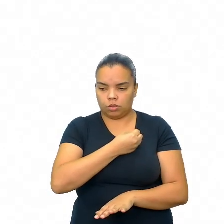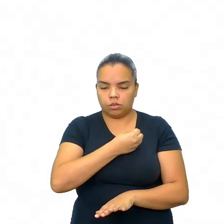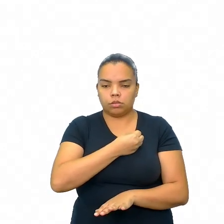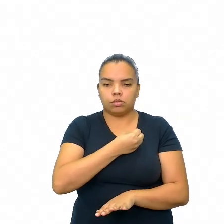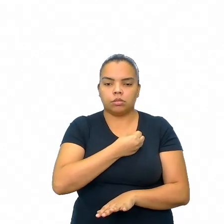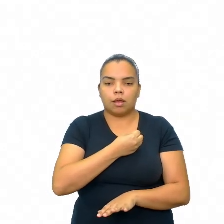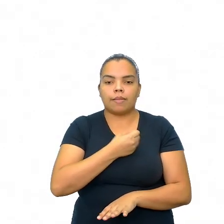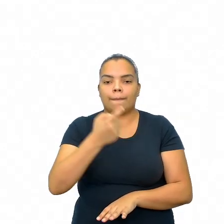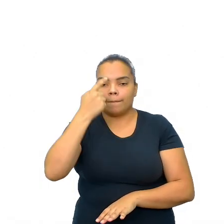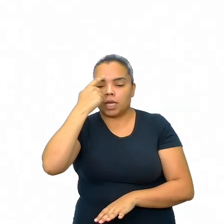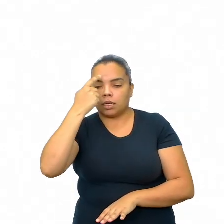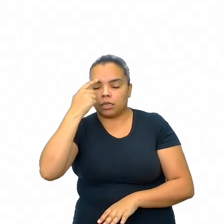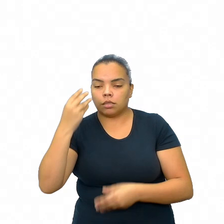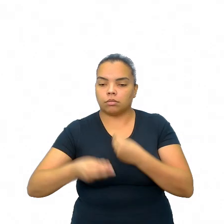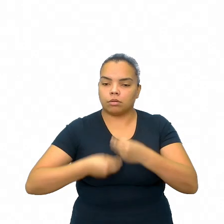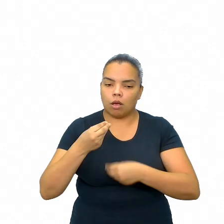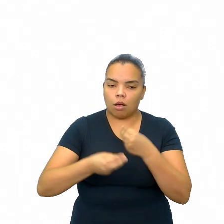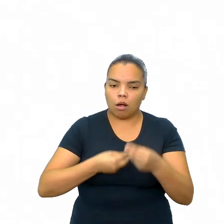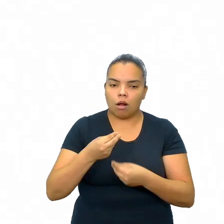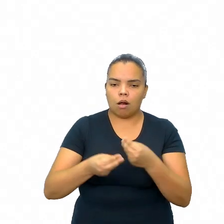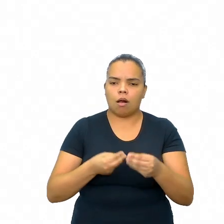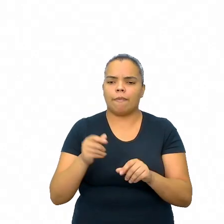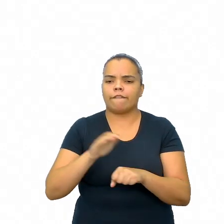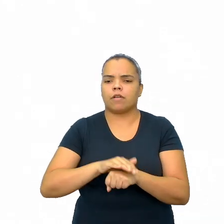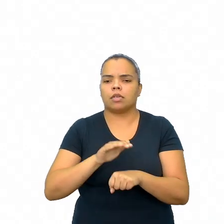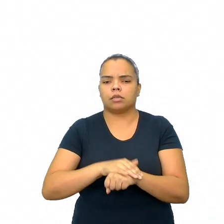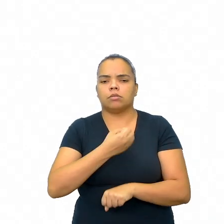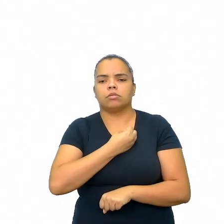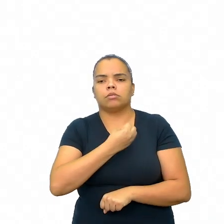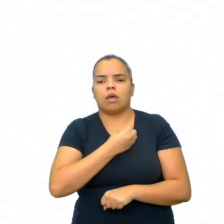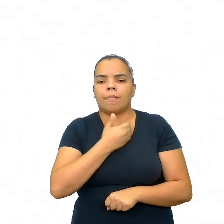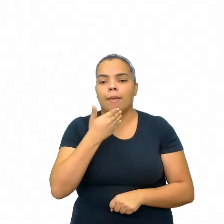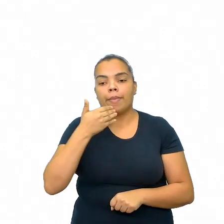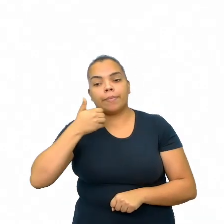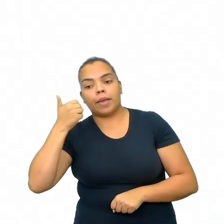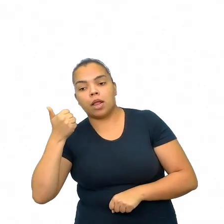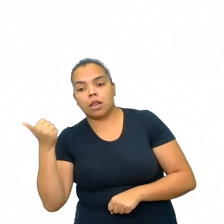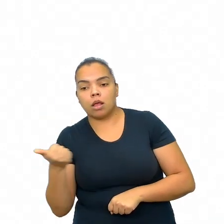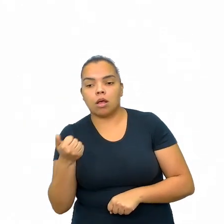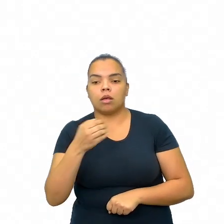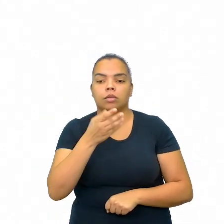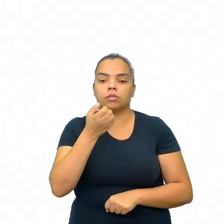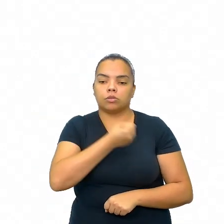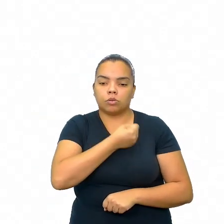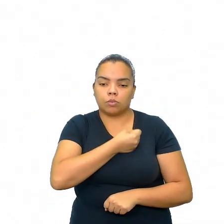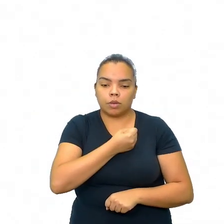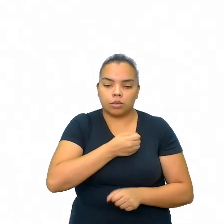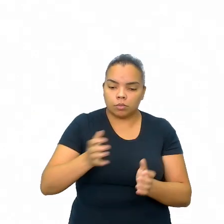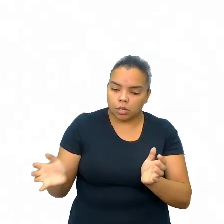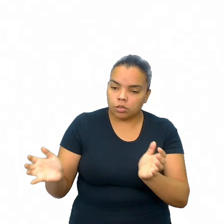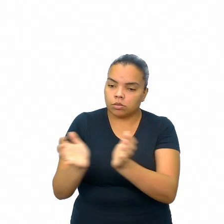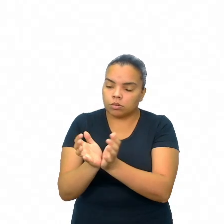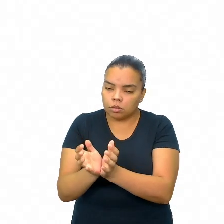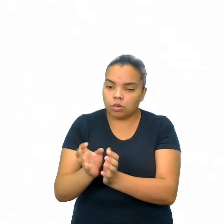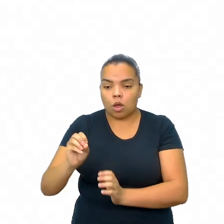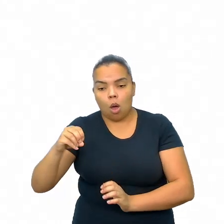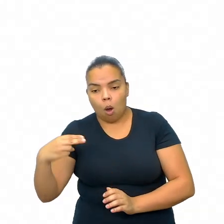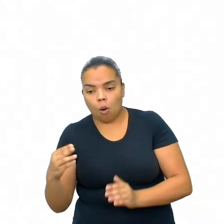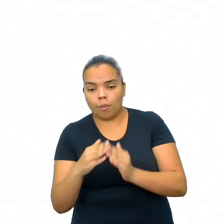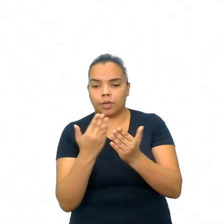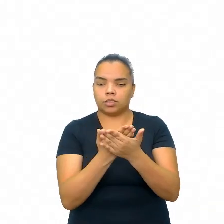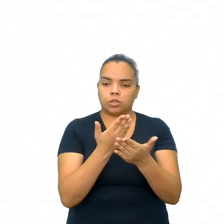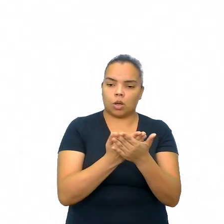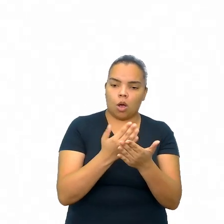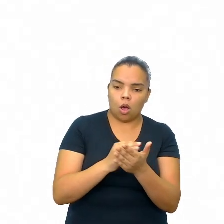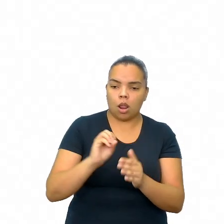nas categorias dos números, os melhores números para a sua turma, ou para a sua escola, ou para a sua diretoria